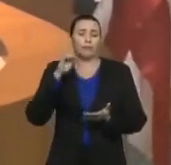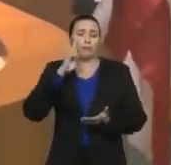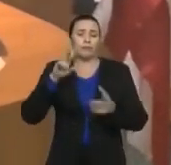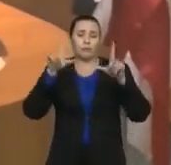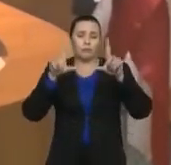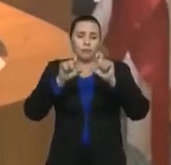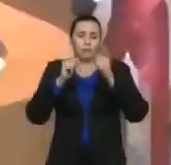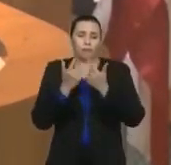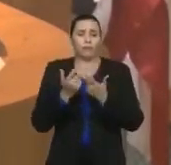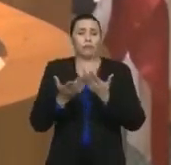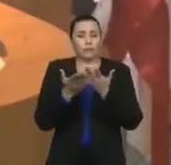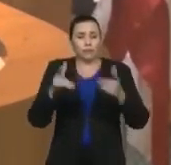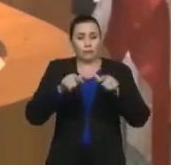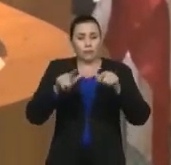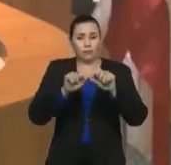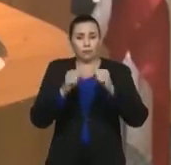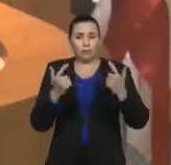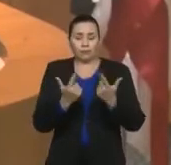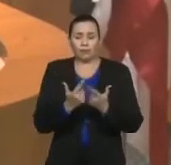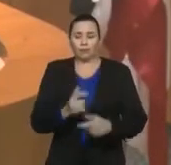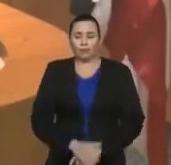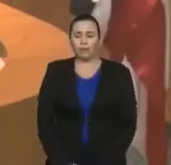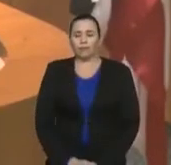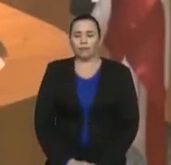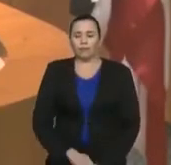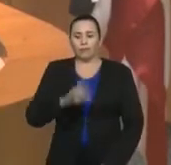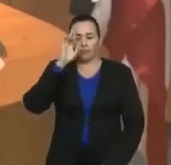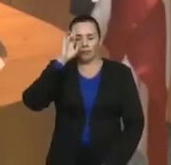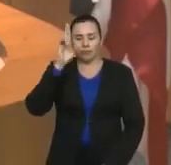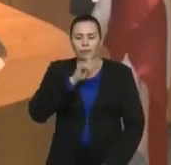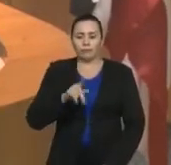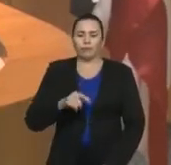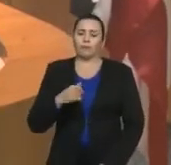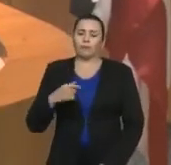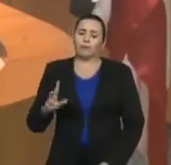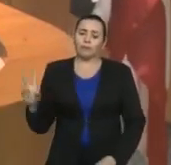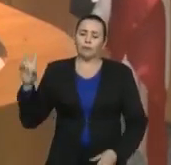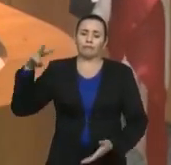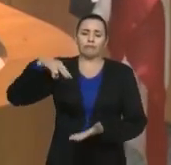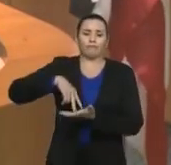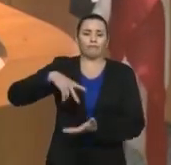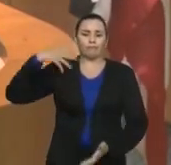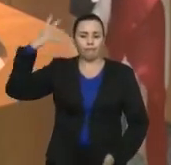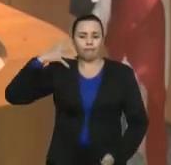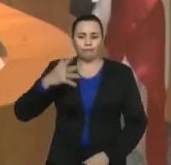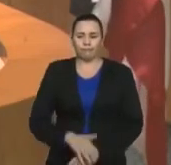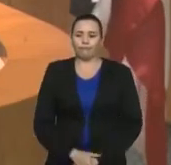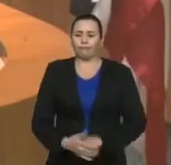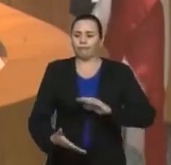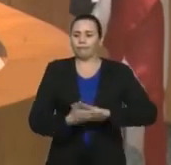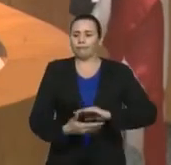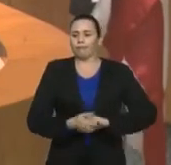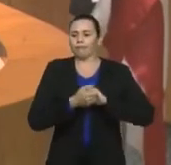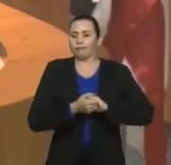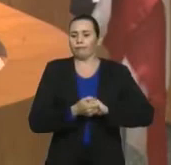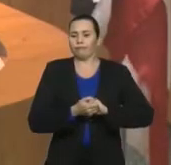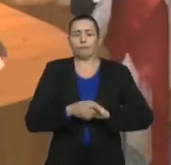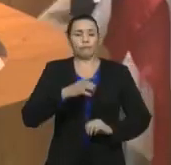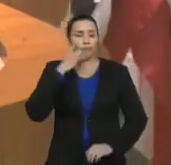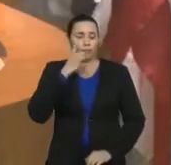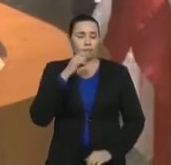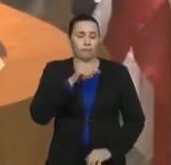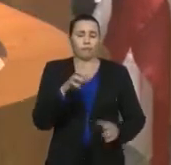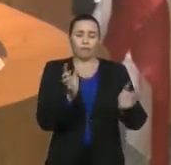hoje a esta tribuna é justamente saudar aqui o deputado Hélio Soares, né, o deputado do PL, deputado que compõe